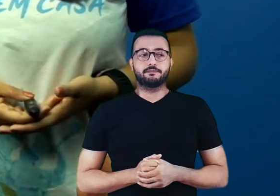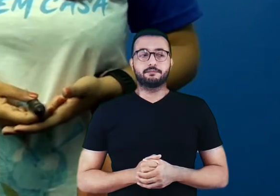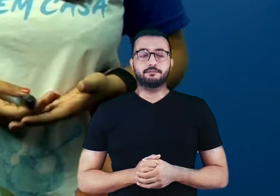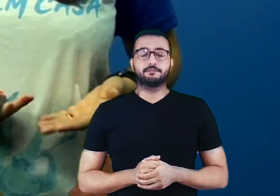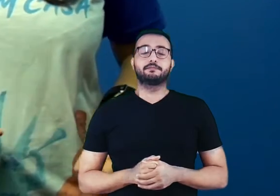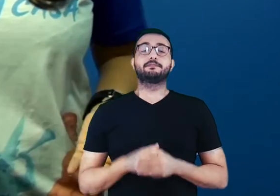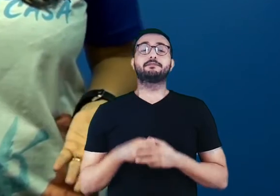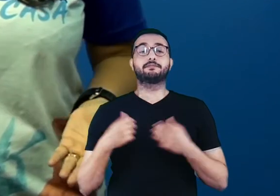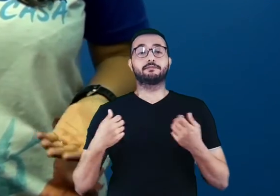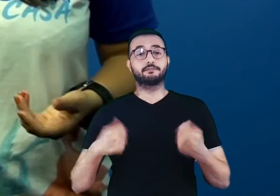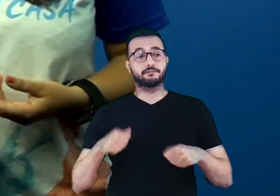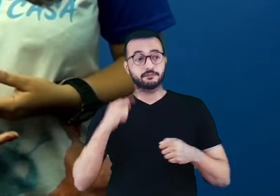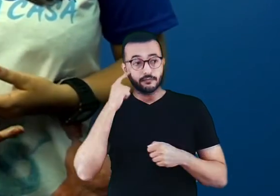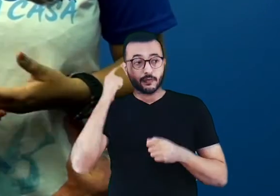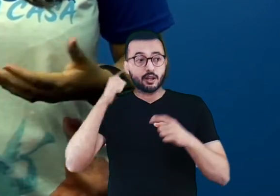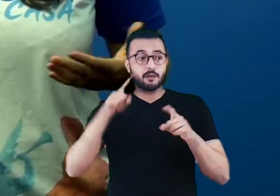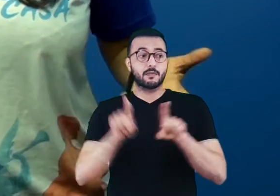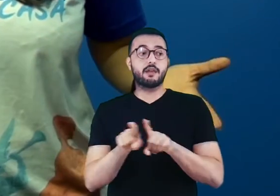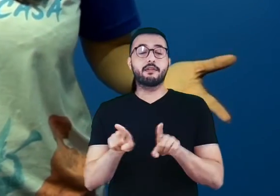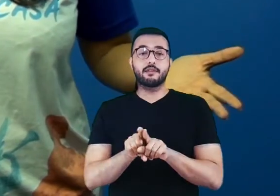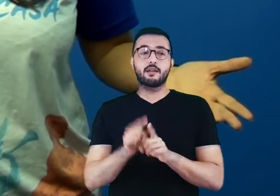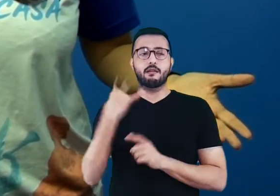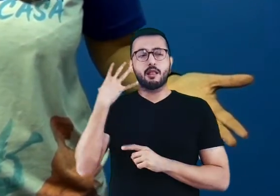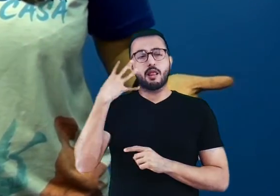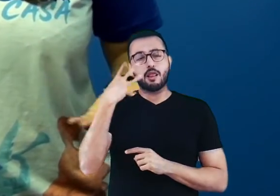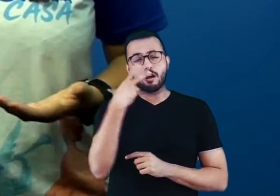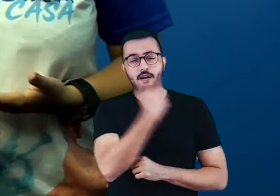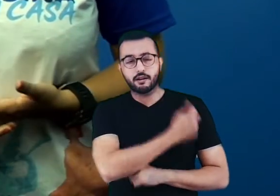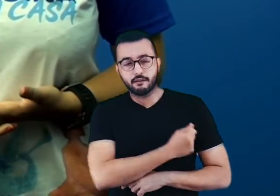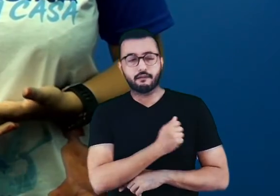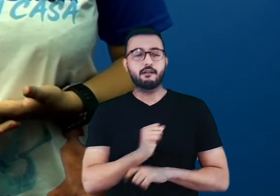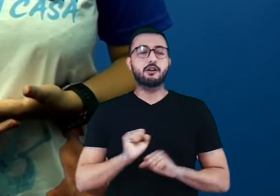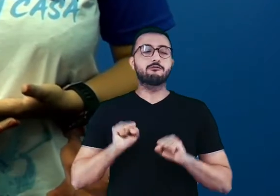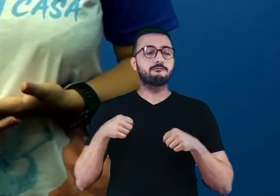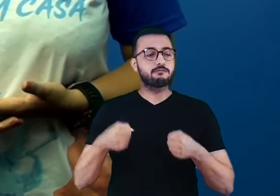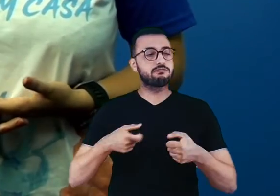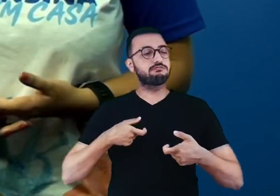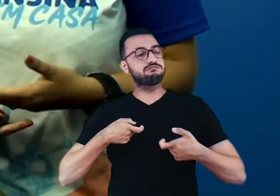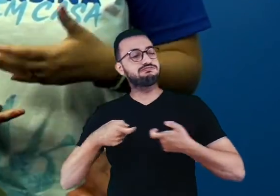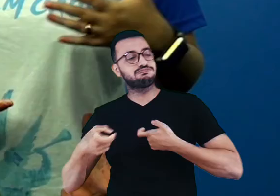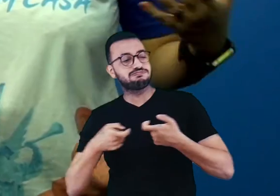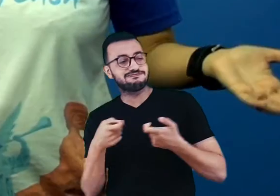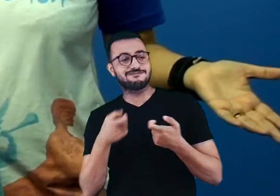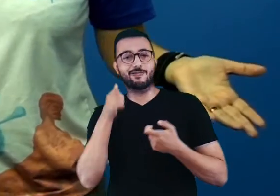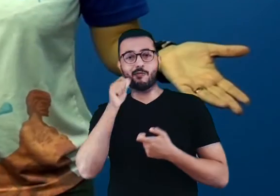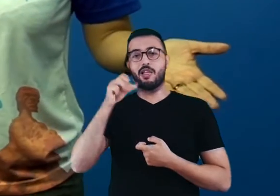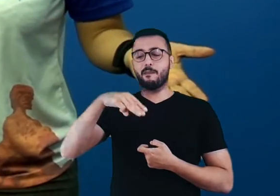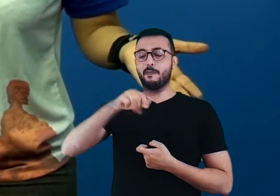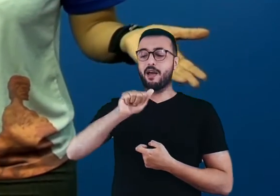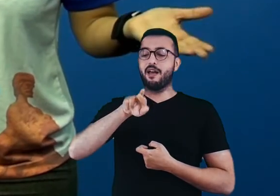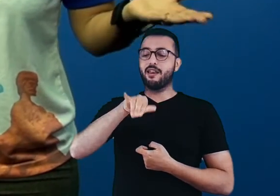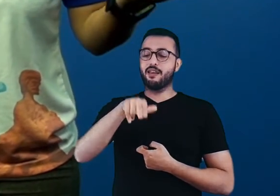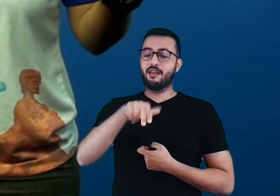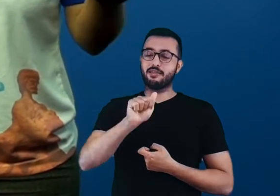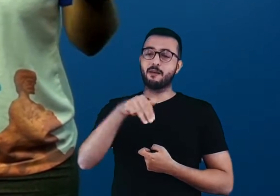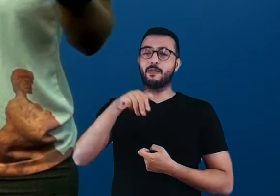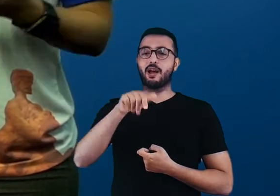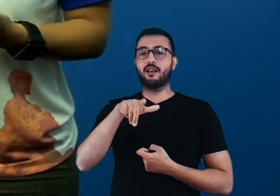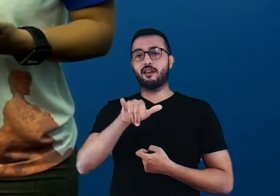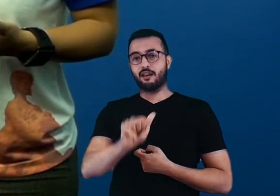Não podemos deixar também de falar na belíssima guerreira Mariana Malha, tá? Que em 17 de janeiro